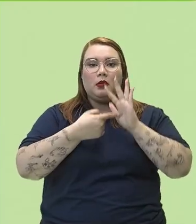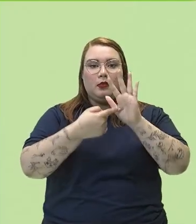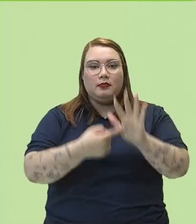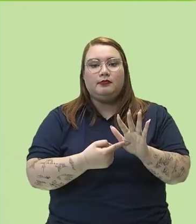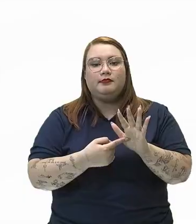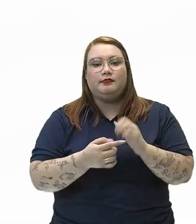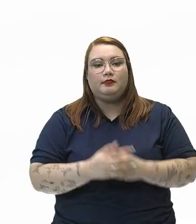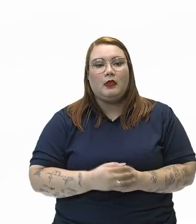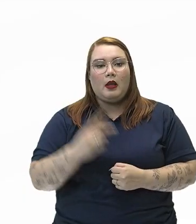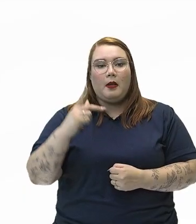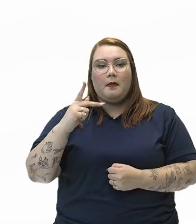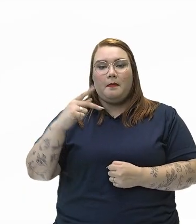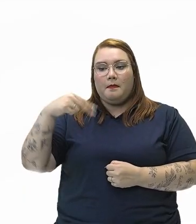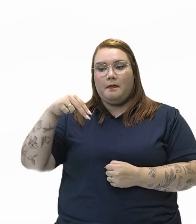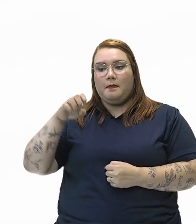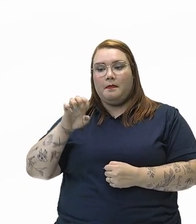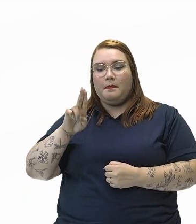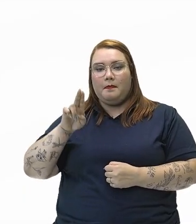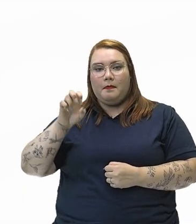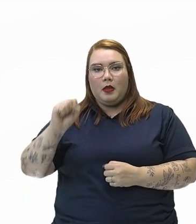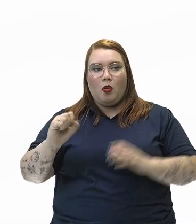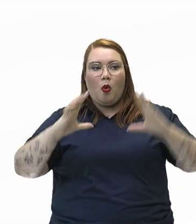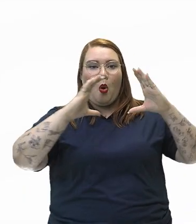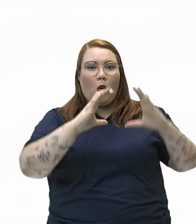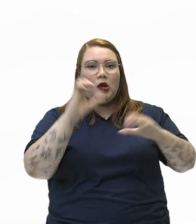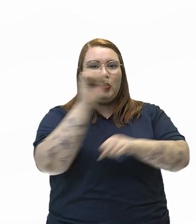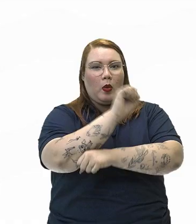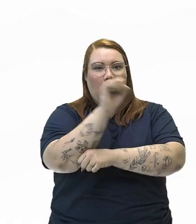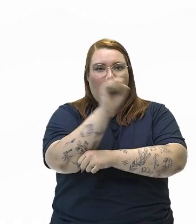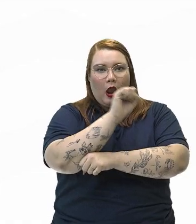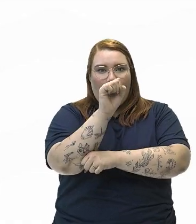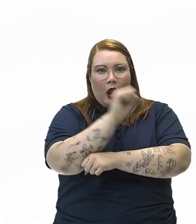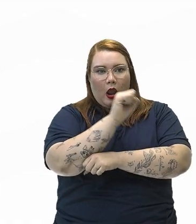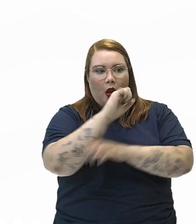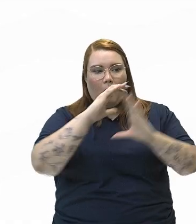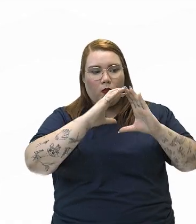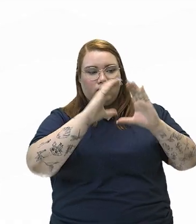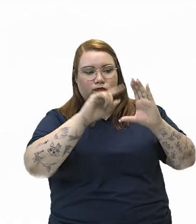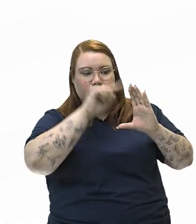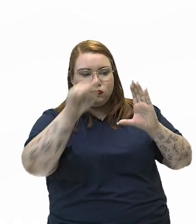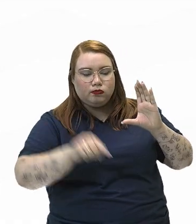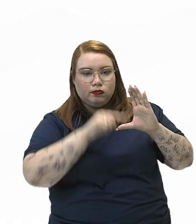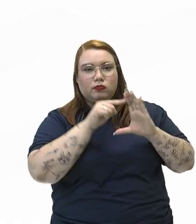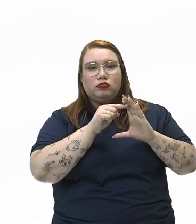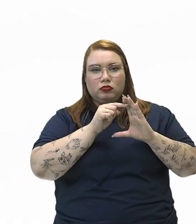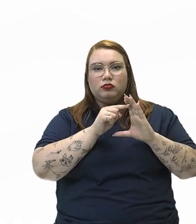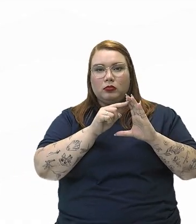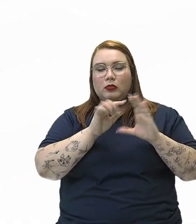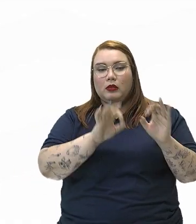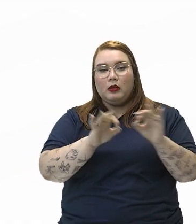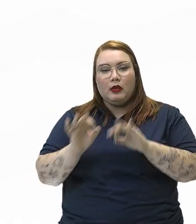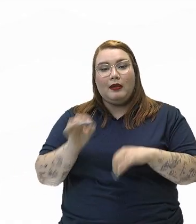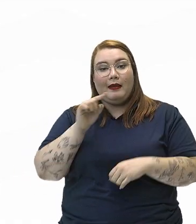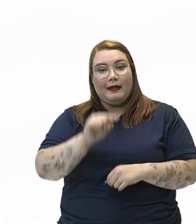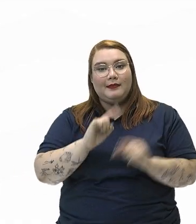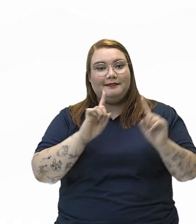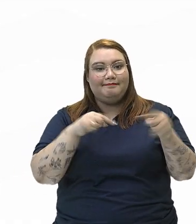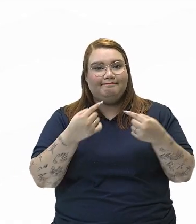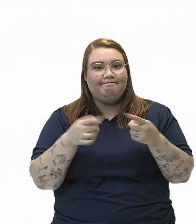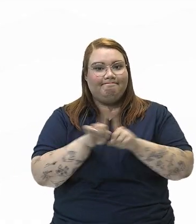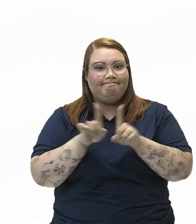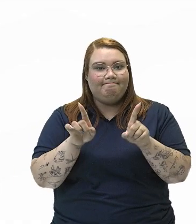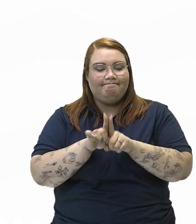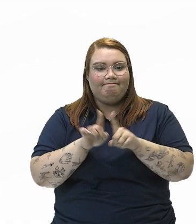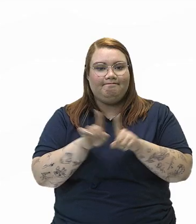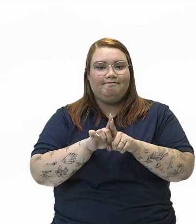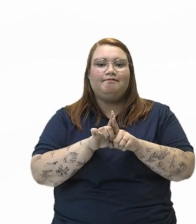são os pneus. Isso mesmo, os pneus que são utilizados aí para o nosso transporte, né, eles são um grande desafio. O